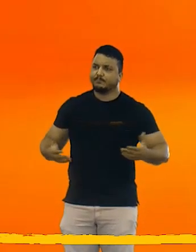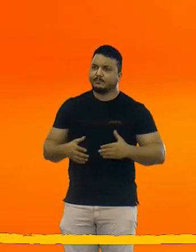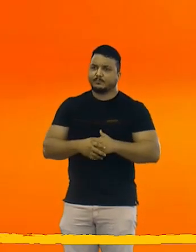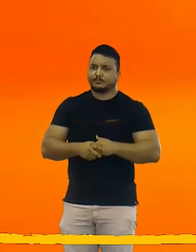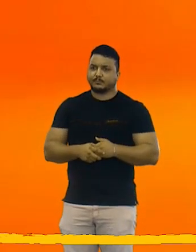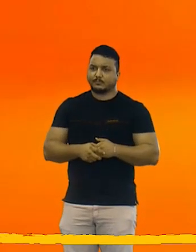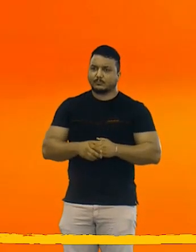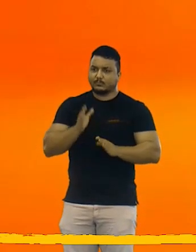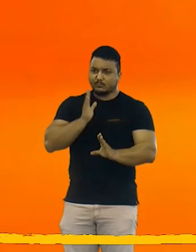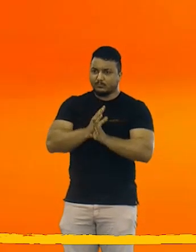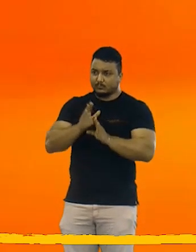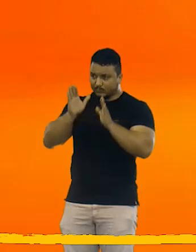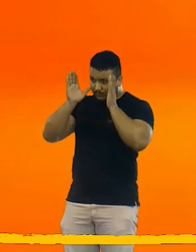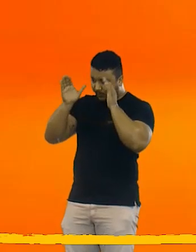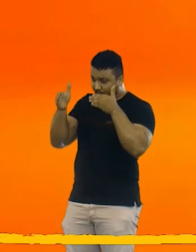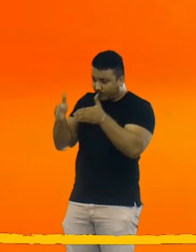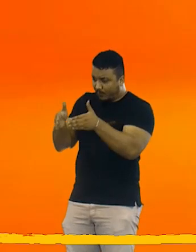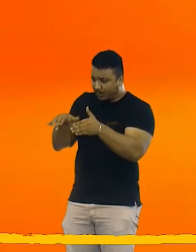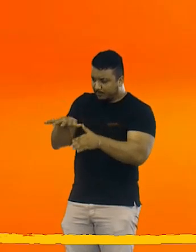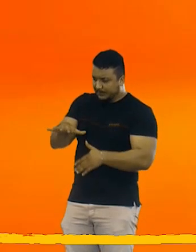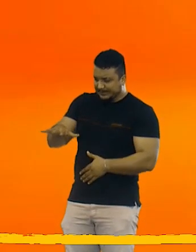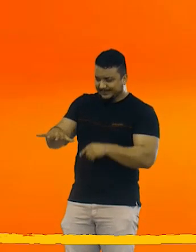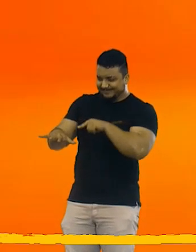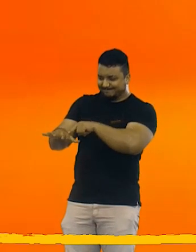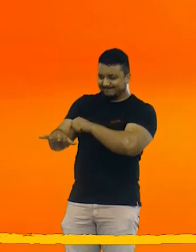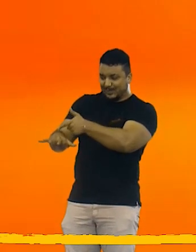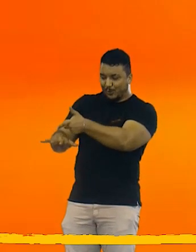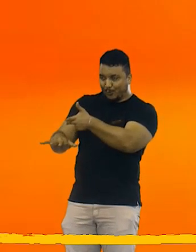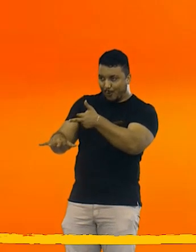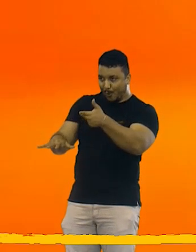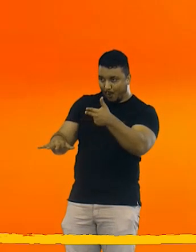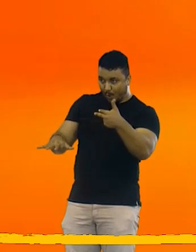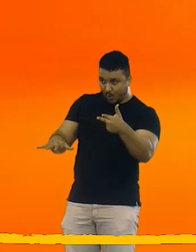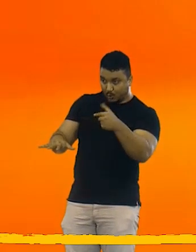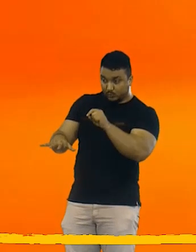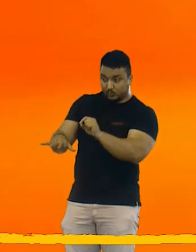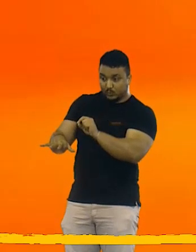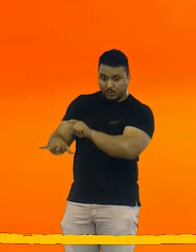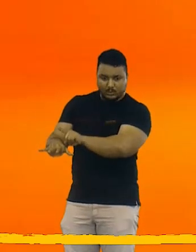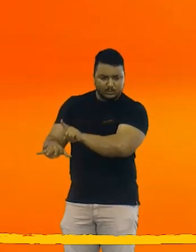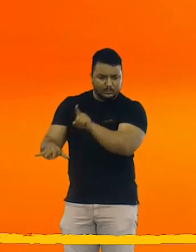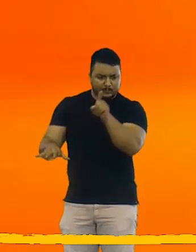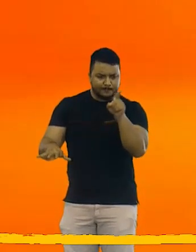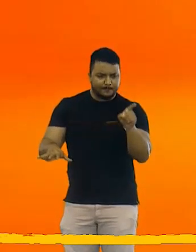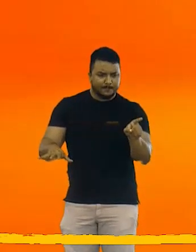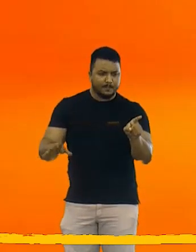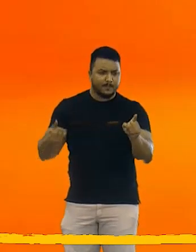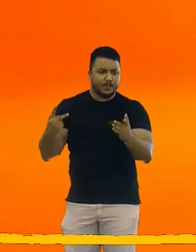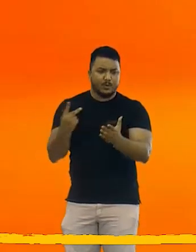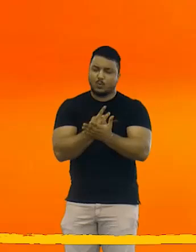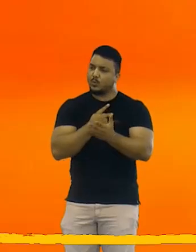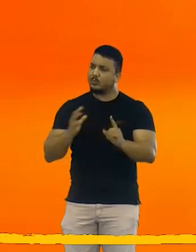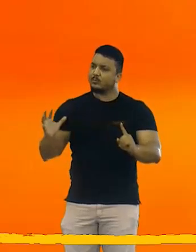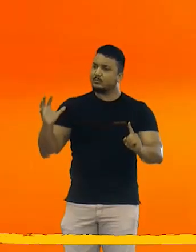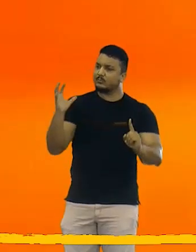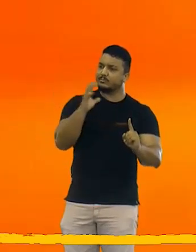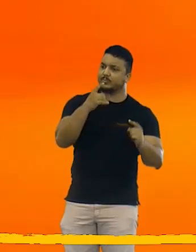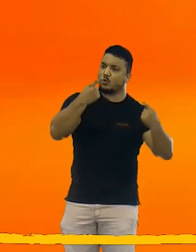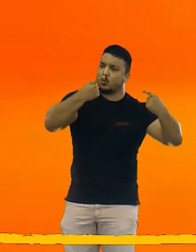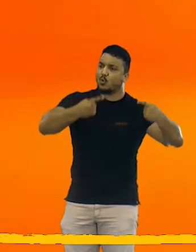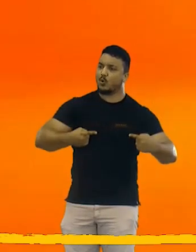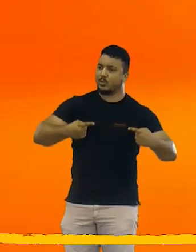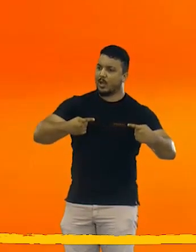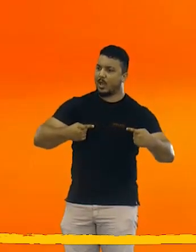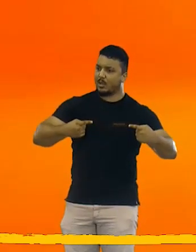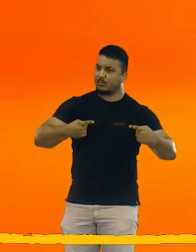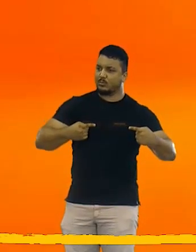de um lado eu vou ter uma coisa que paradoxalmente vai gerar opostamente a